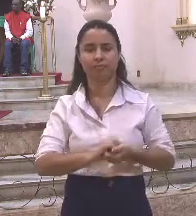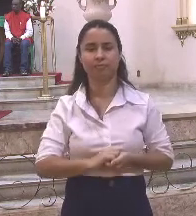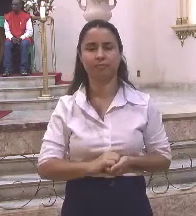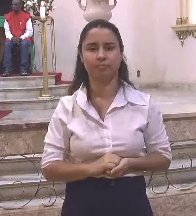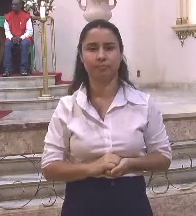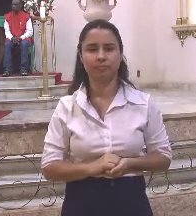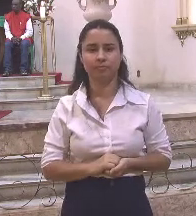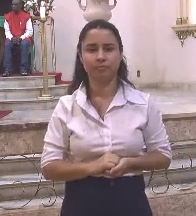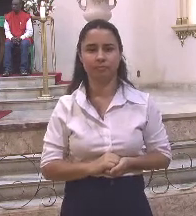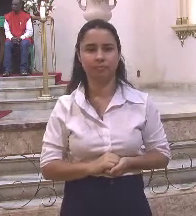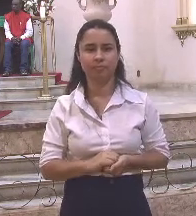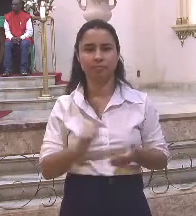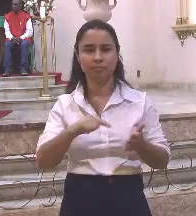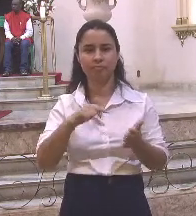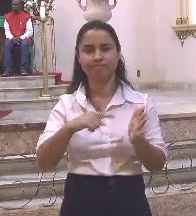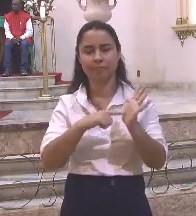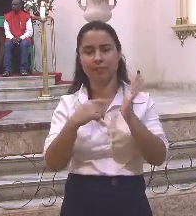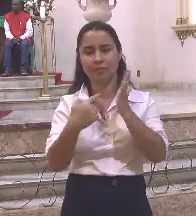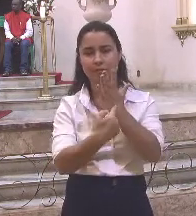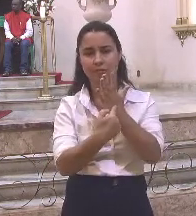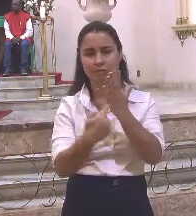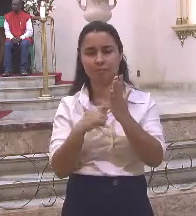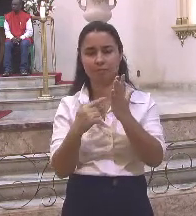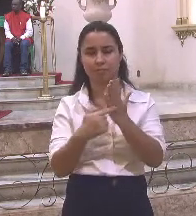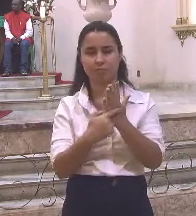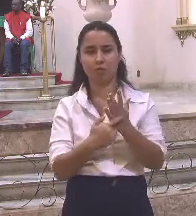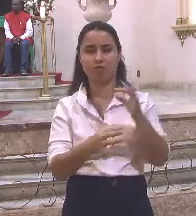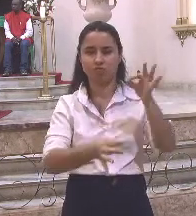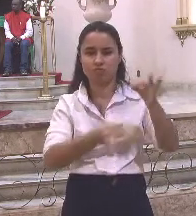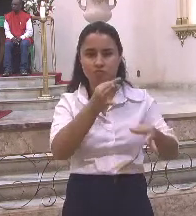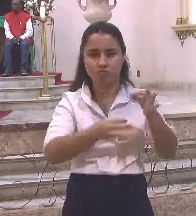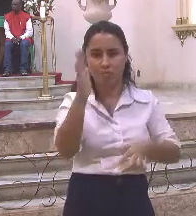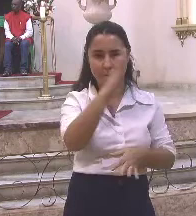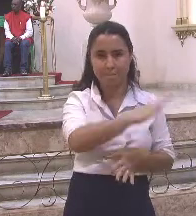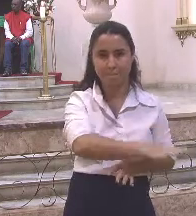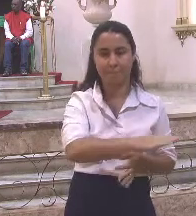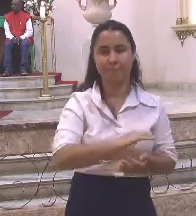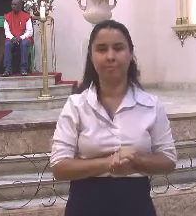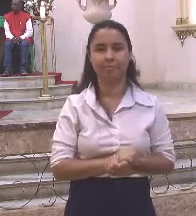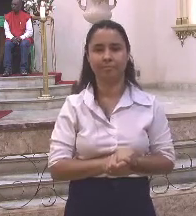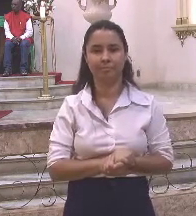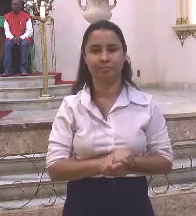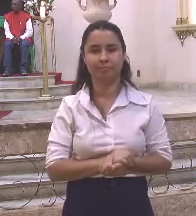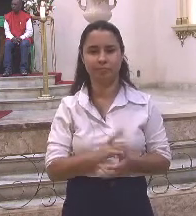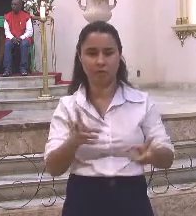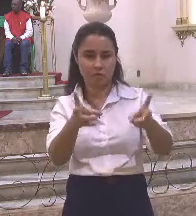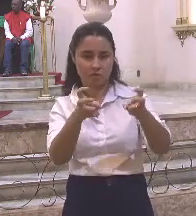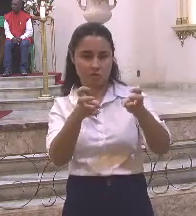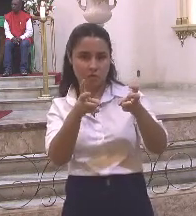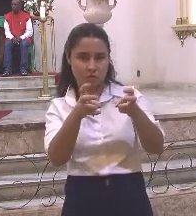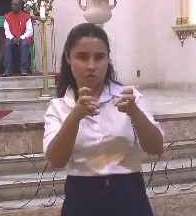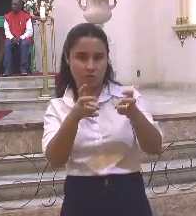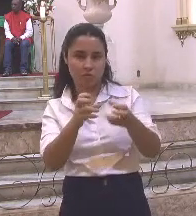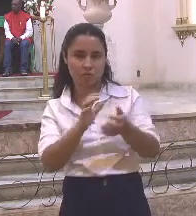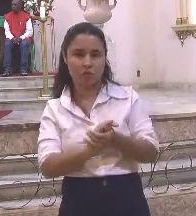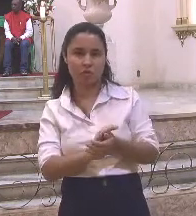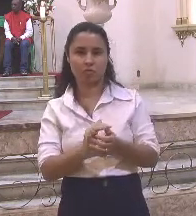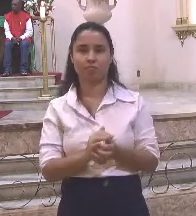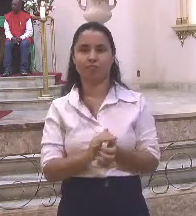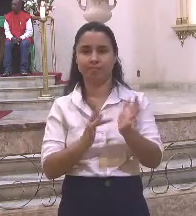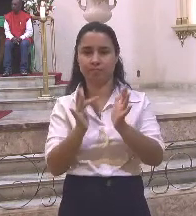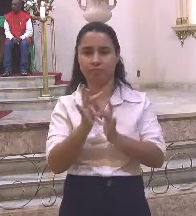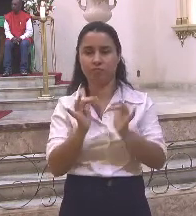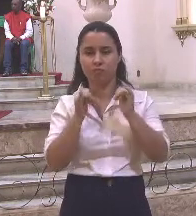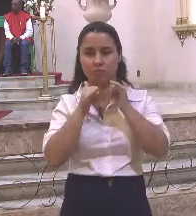Essa parábola do juiz iníquo que ouvimos há pouco, de que nos fala Jesus através do evangelista